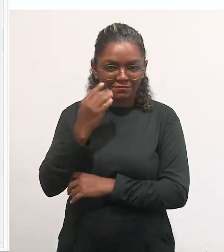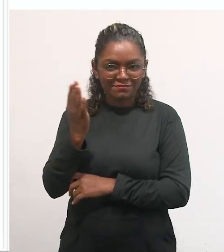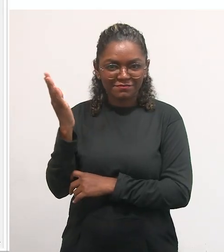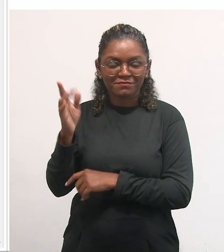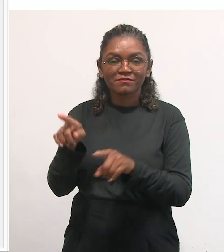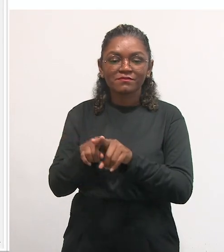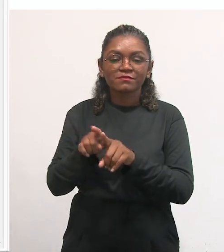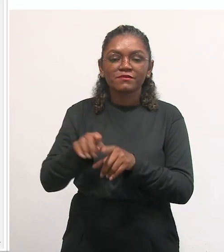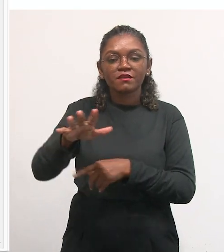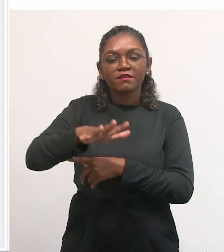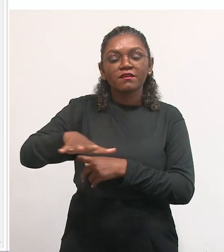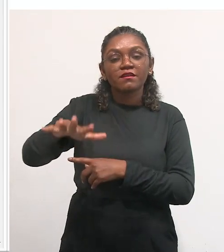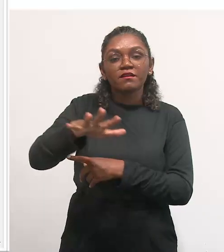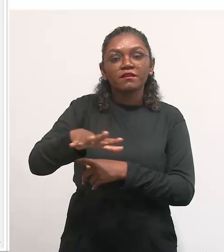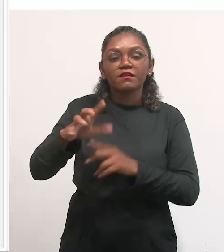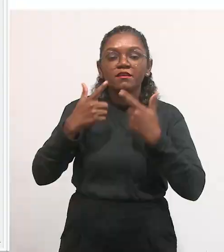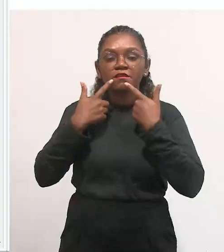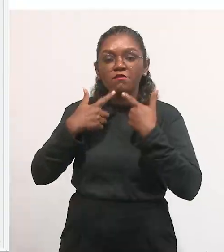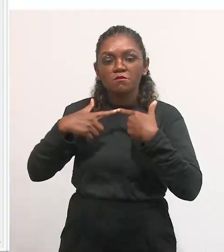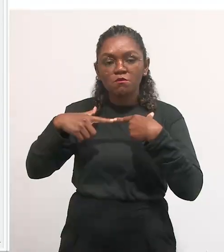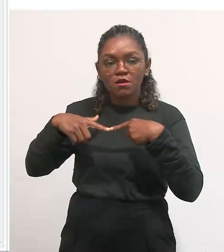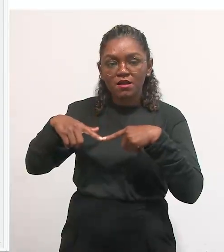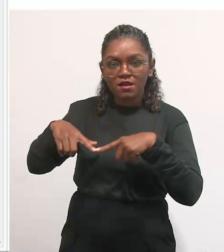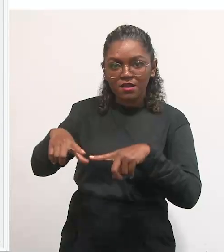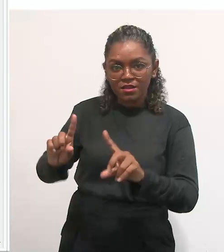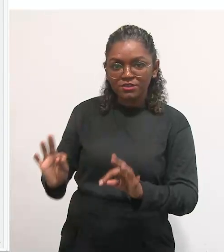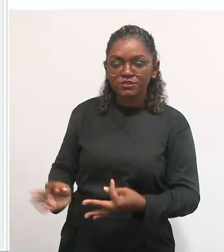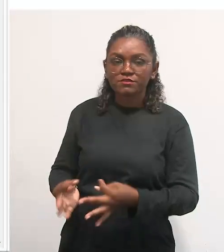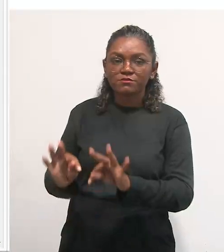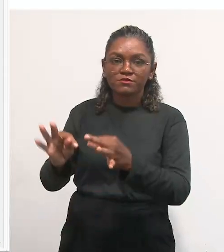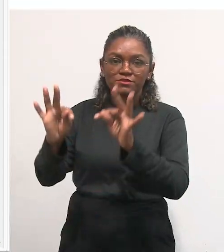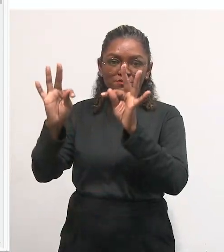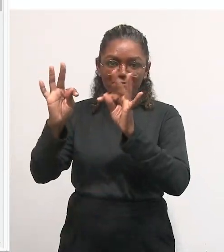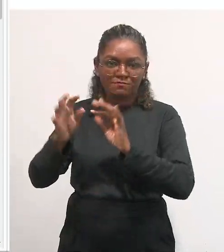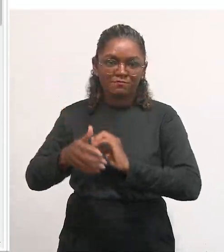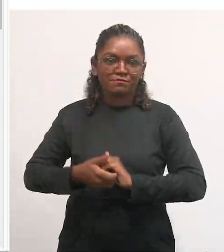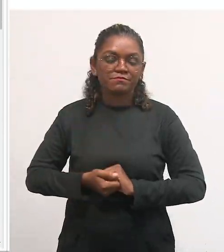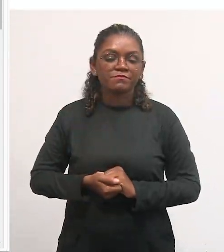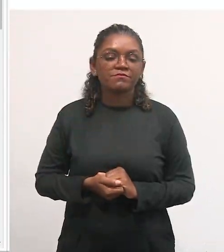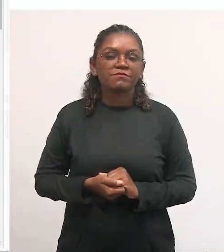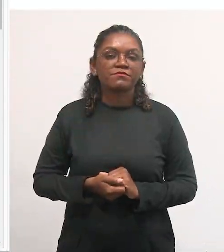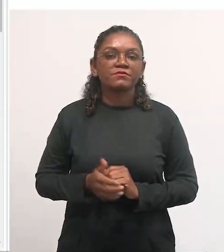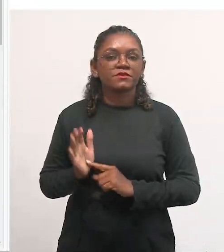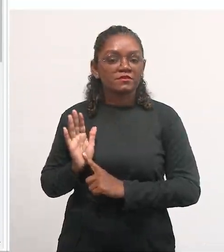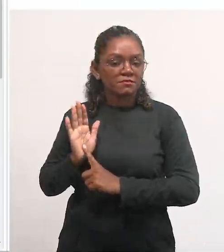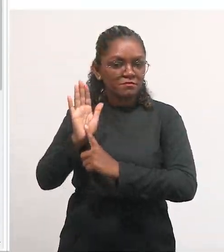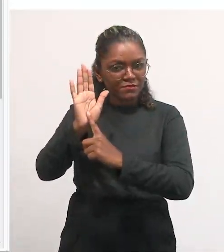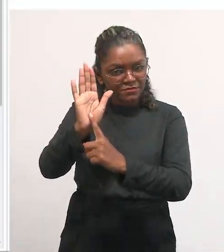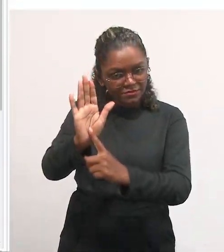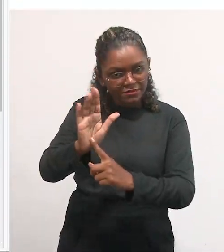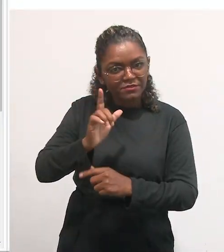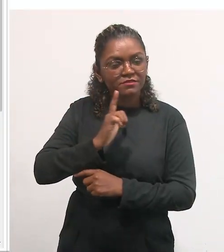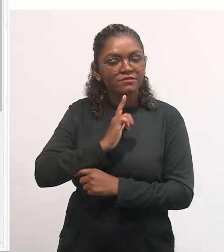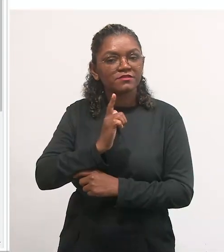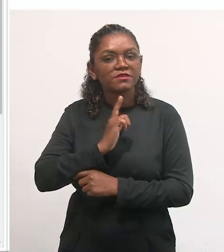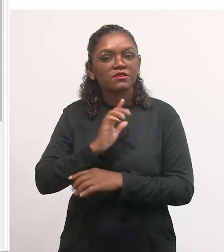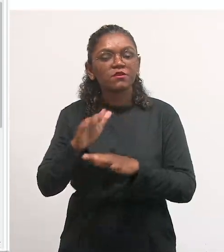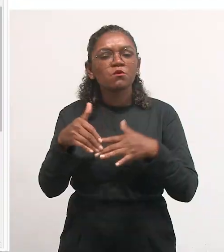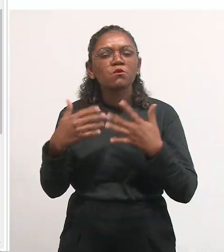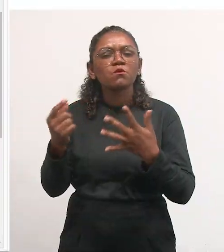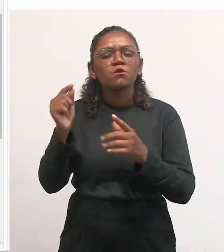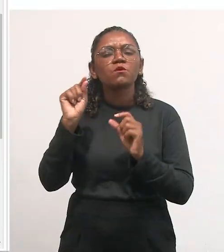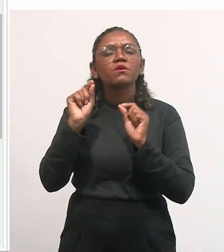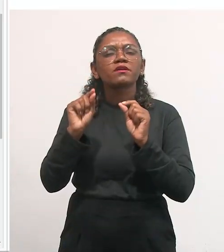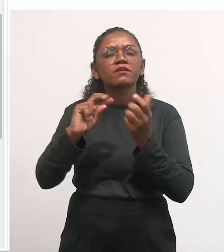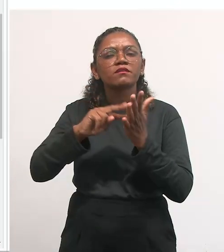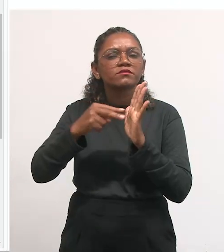definir, ó, na área de linguagem e suas tecnologias. Ela vai fazer uma apresentação do que é essas linguagens e ela vai trazer